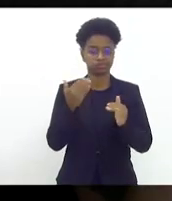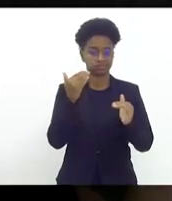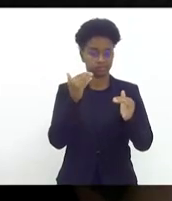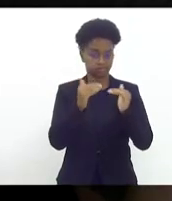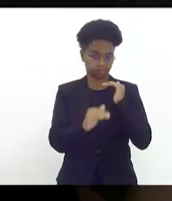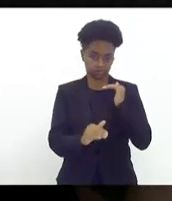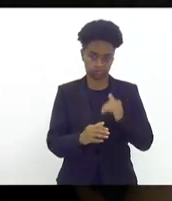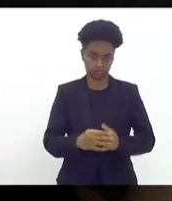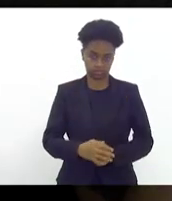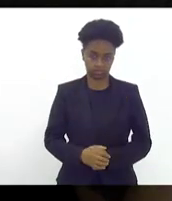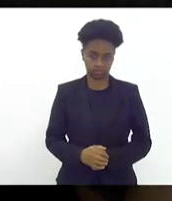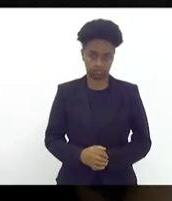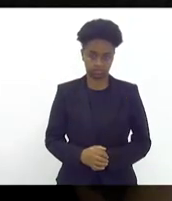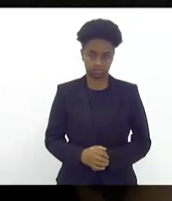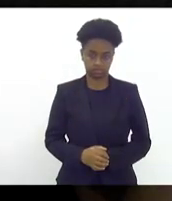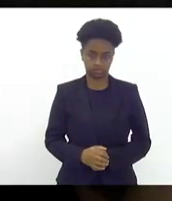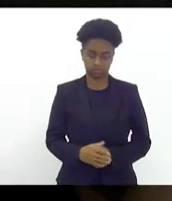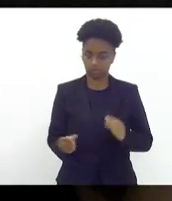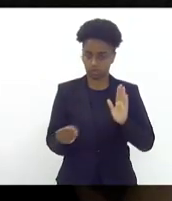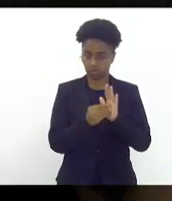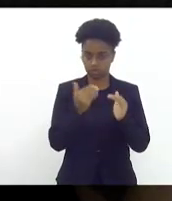Ou não?